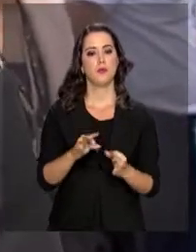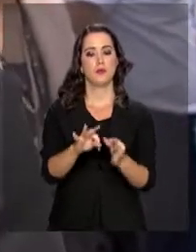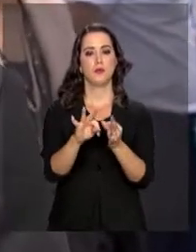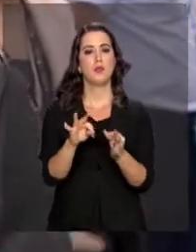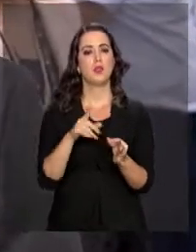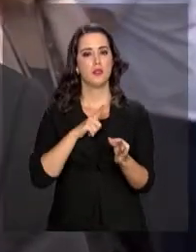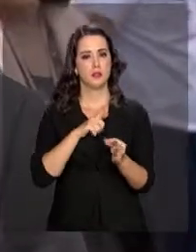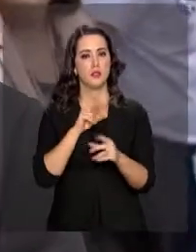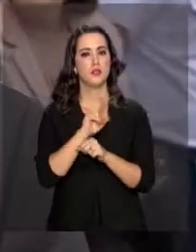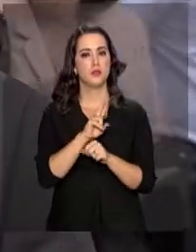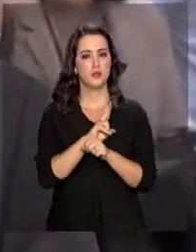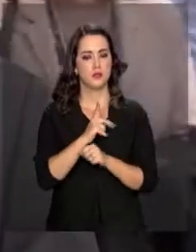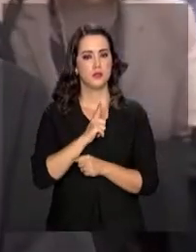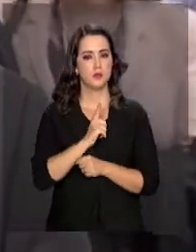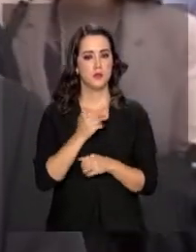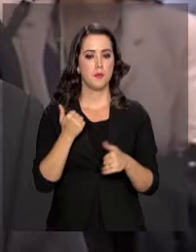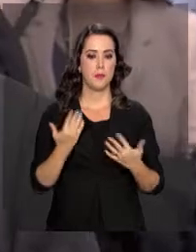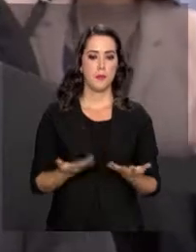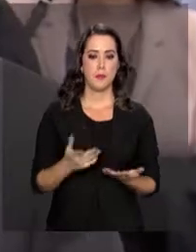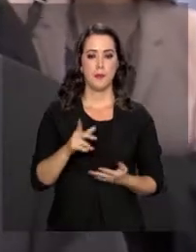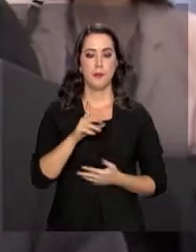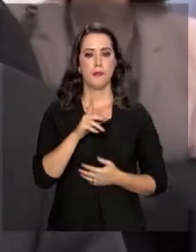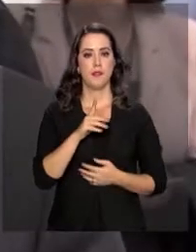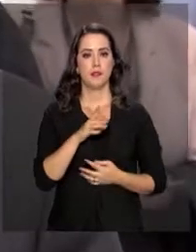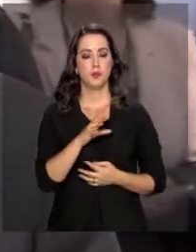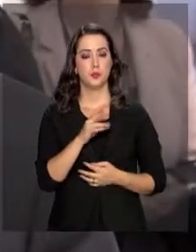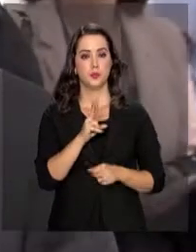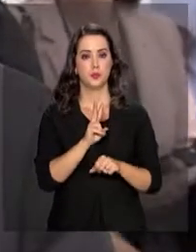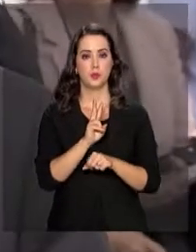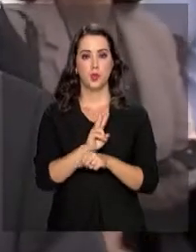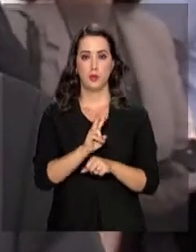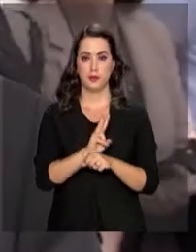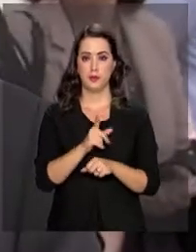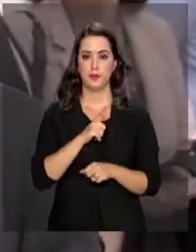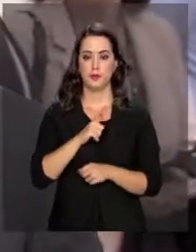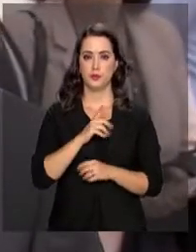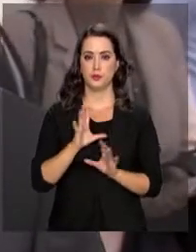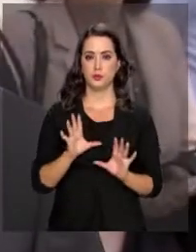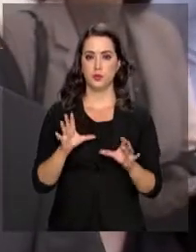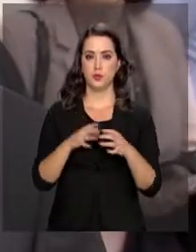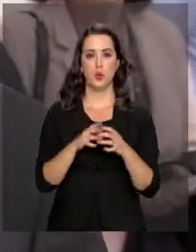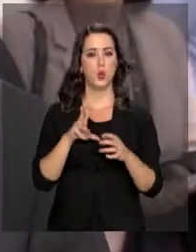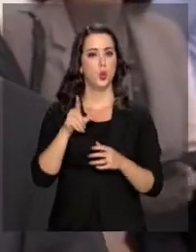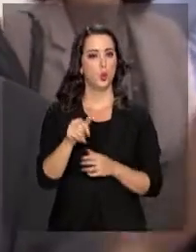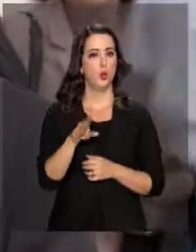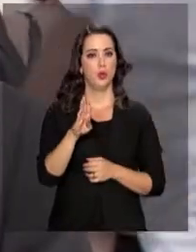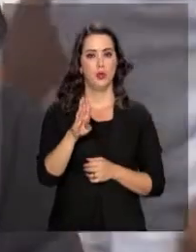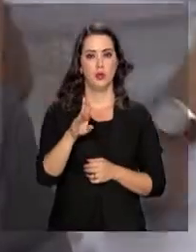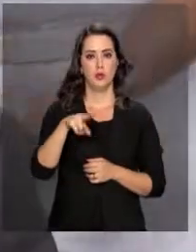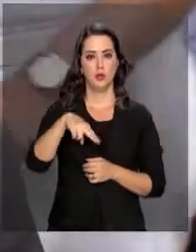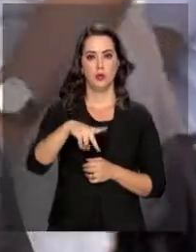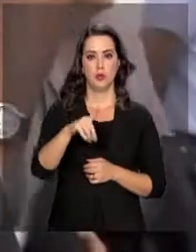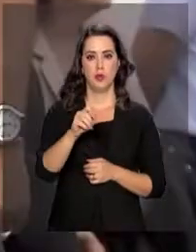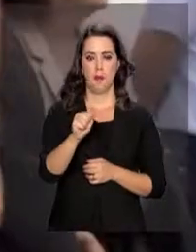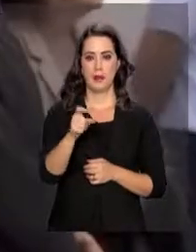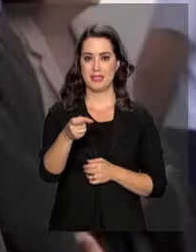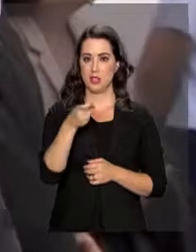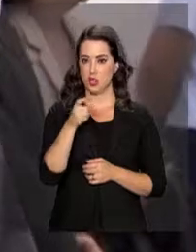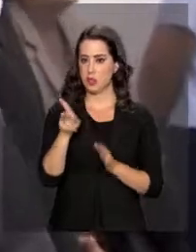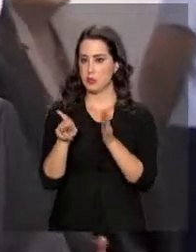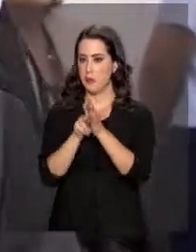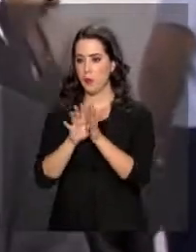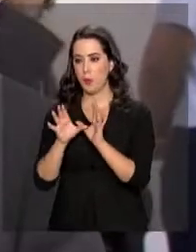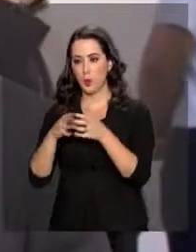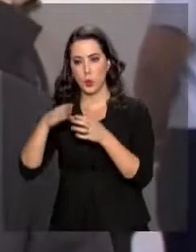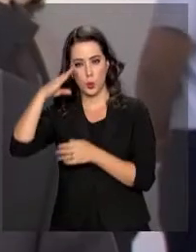defesa pode utilizar a defesa proprietário de parte dos atentos hoje toda a banda x utilizado pela defesa o restante da